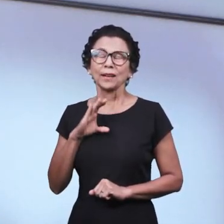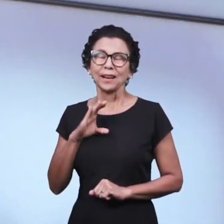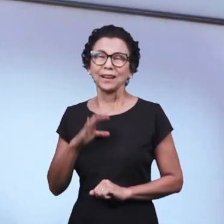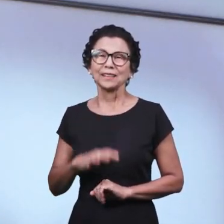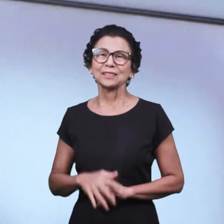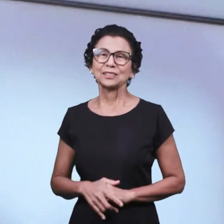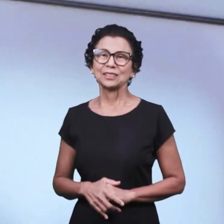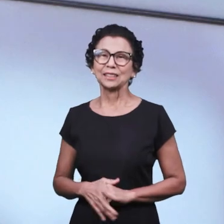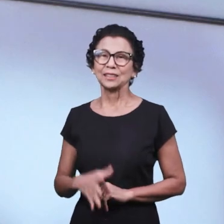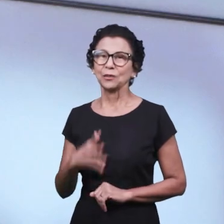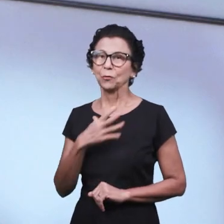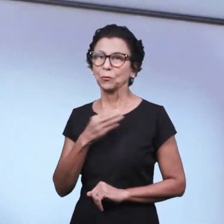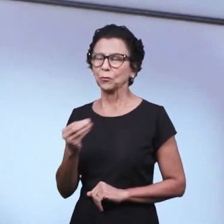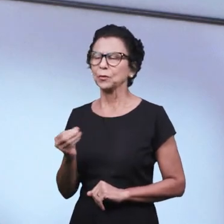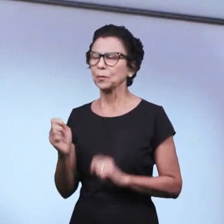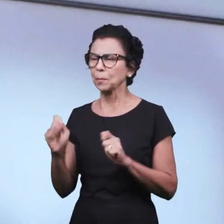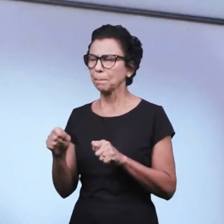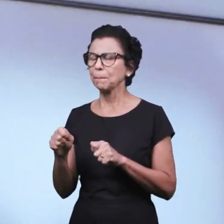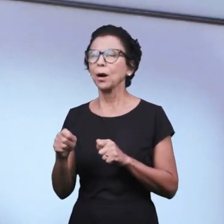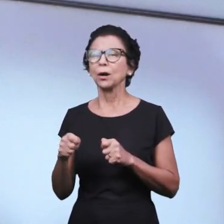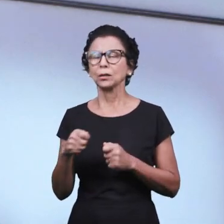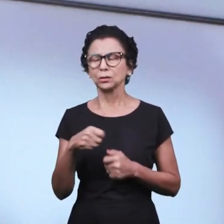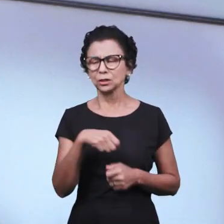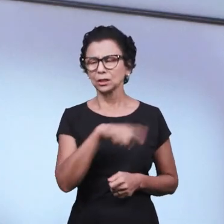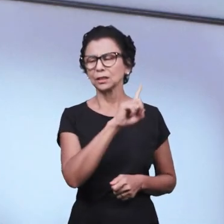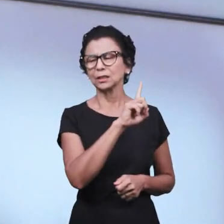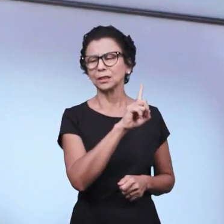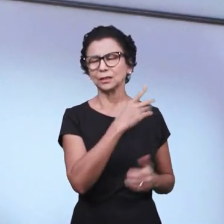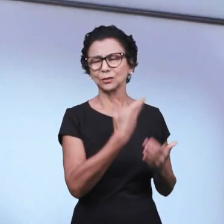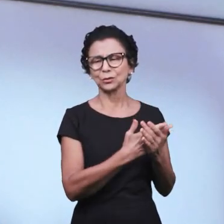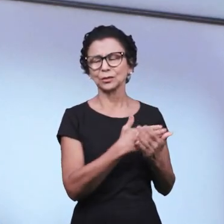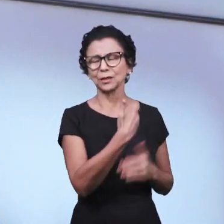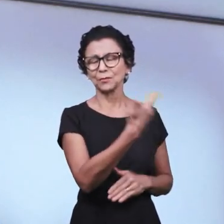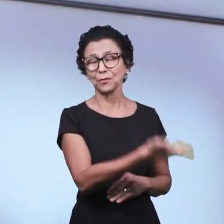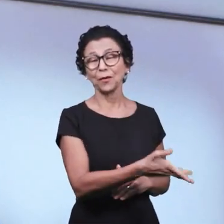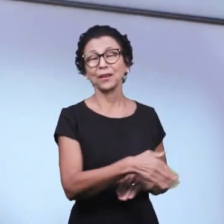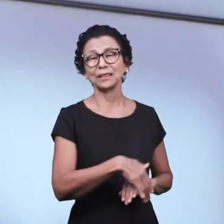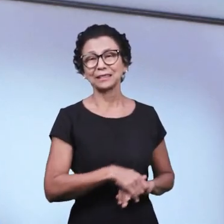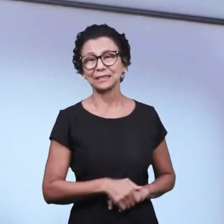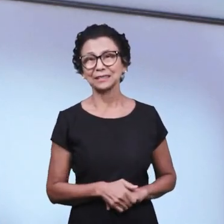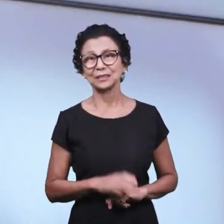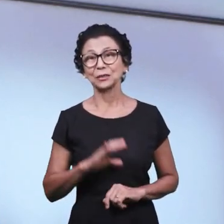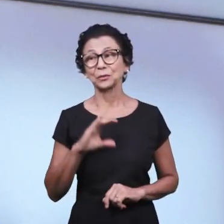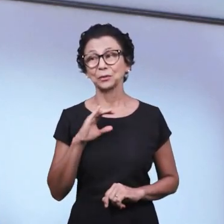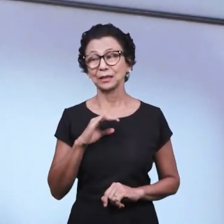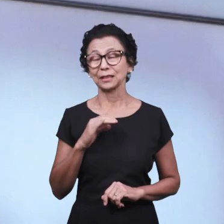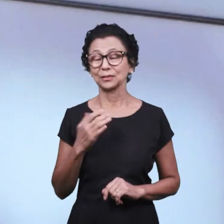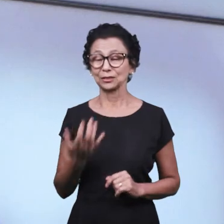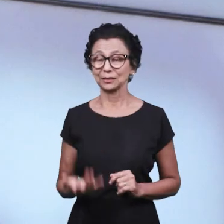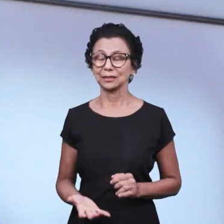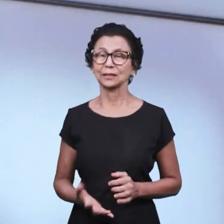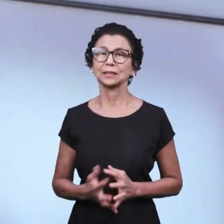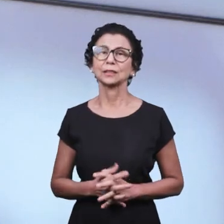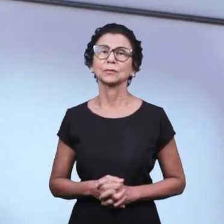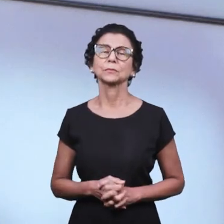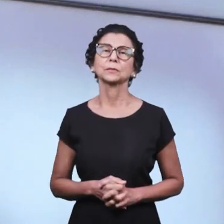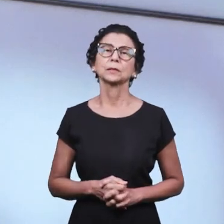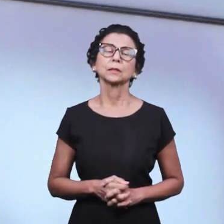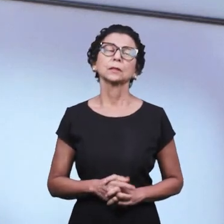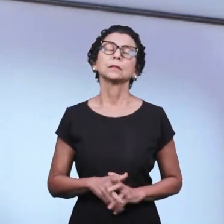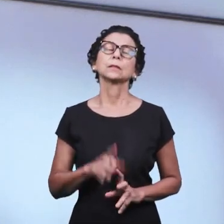conhece a estrutura do programa que irá abraçá-lo, né? Como o Bressan aqui está colocando. Então, tem